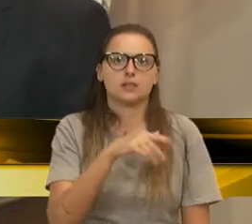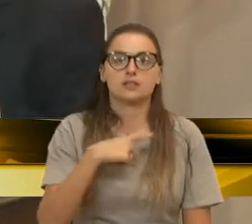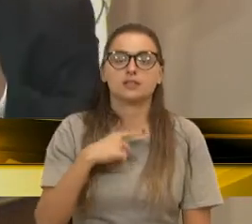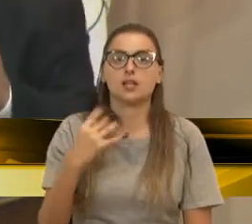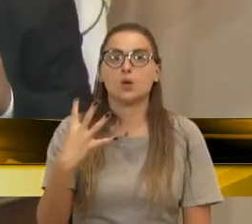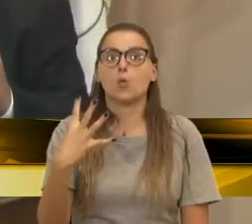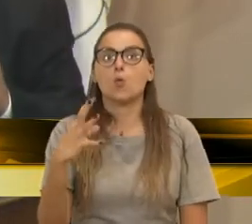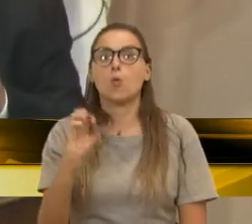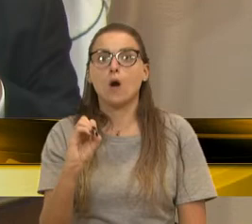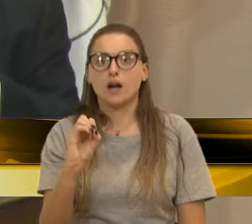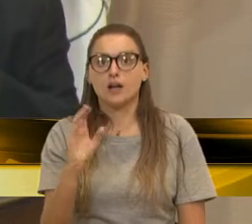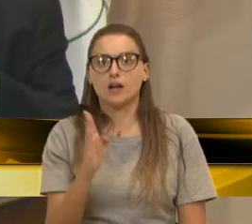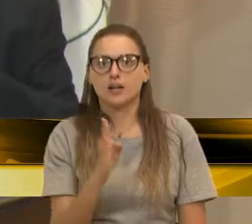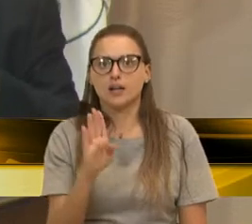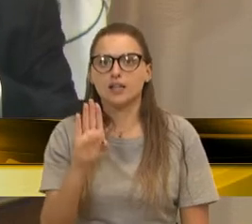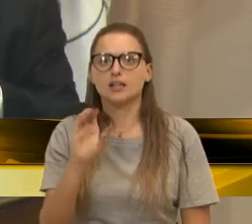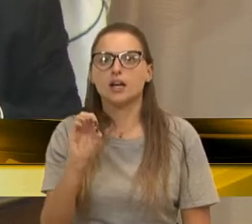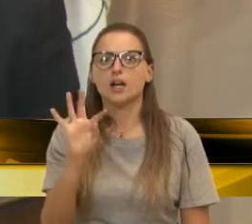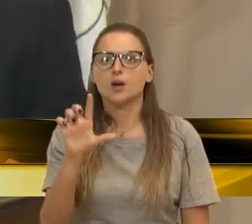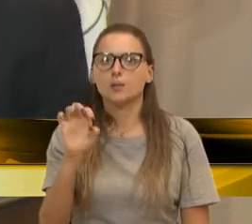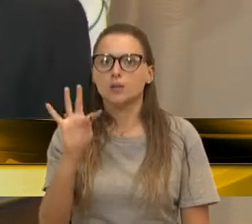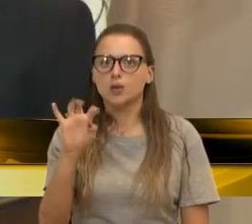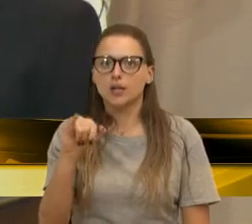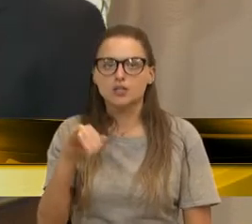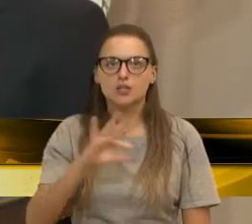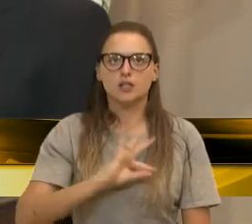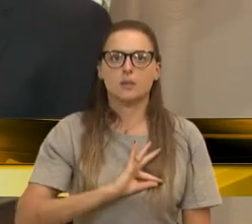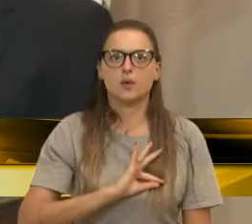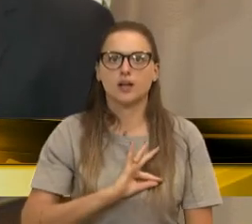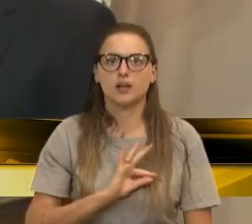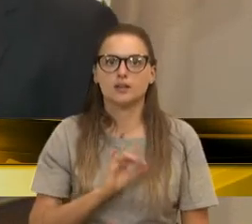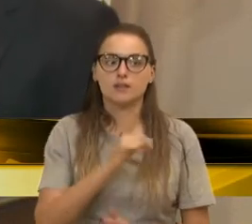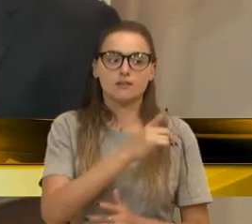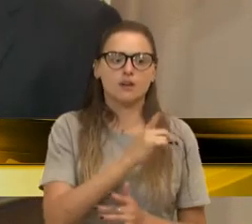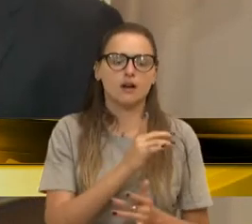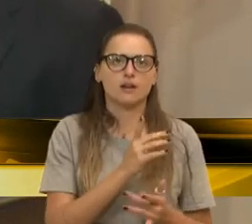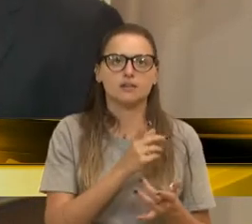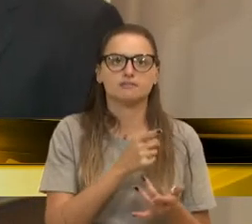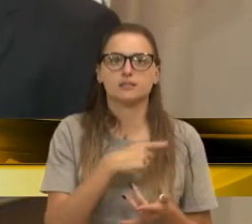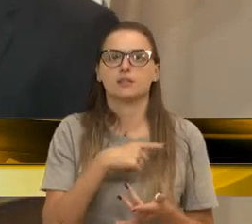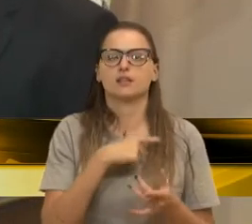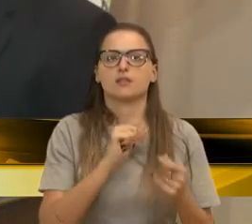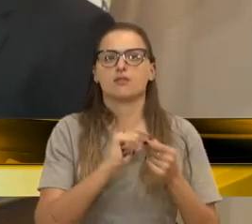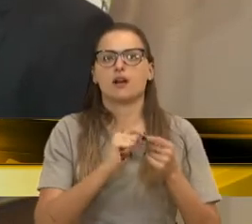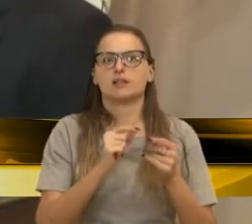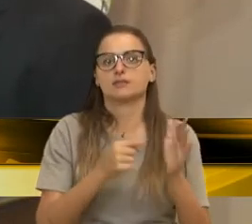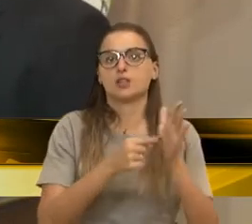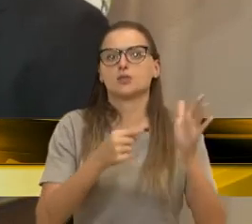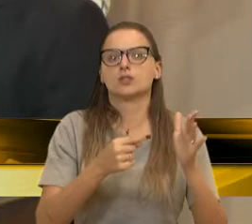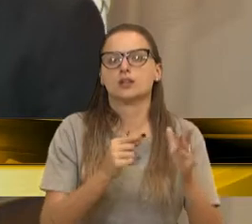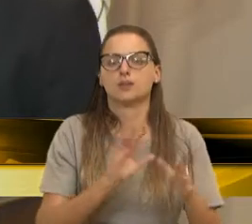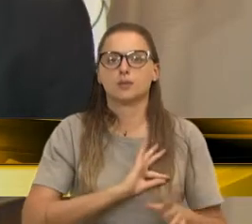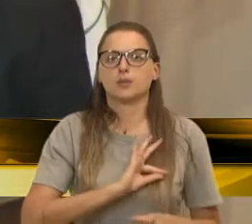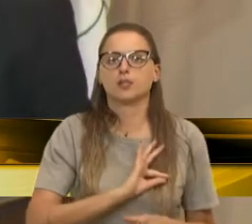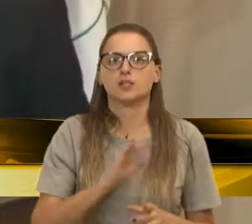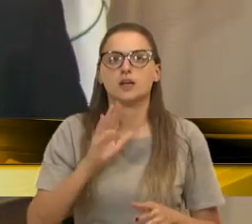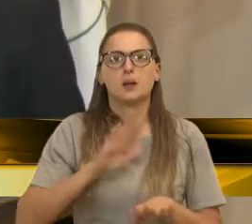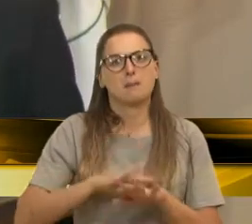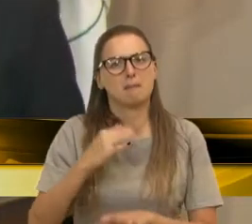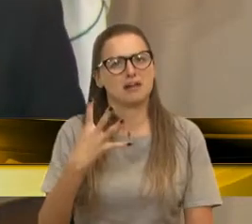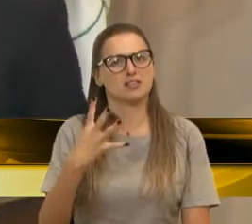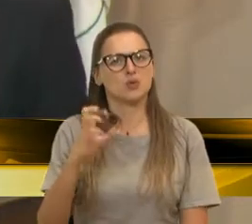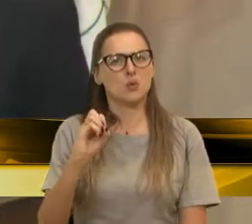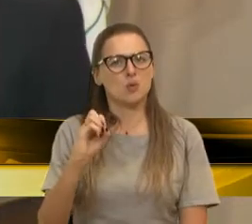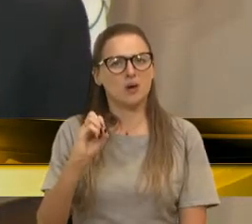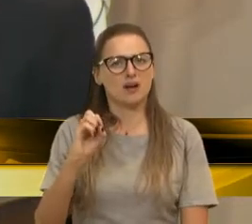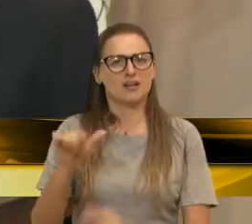registrados, olhou para ela de forma um pouco diferente do boletim de ocorrência. É assim que as coisas funcionam, mais de 40